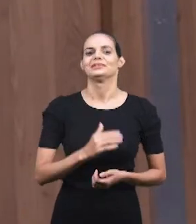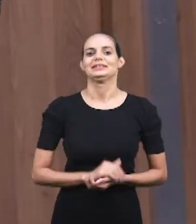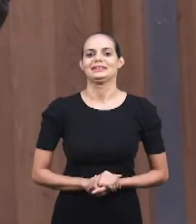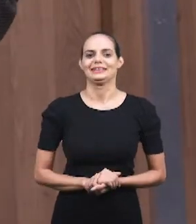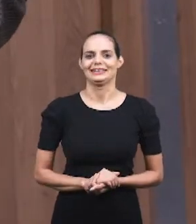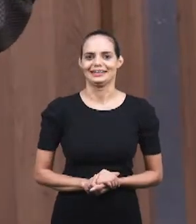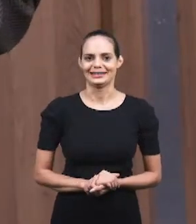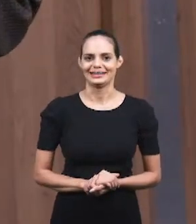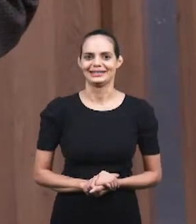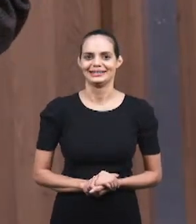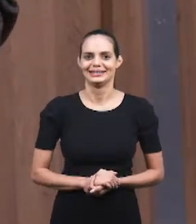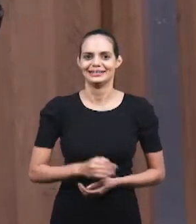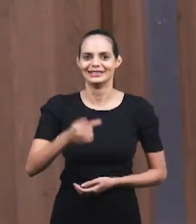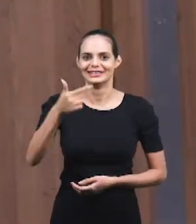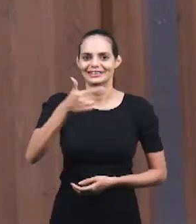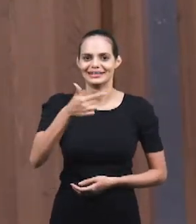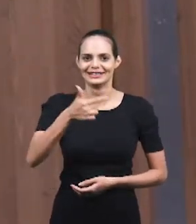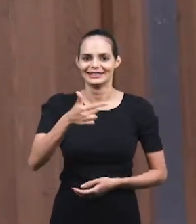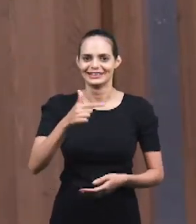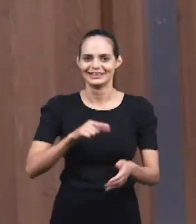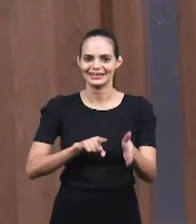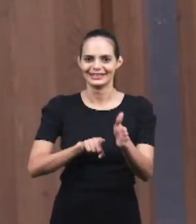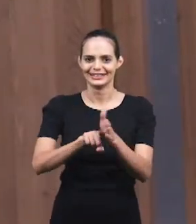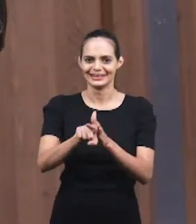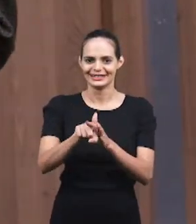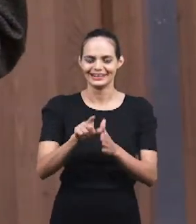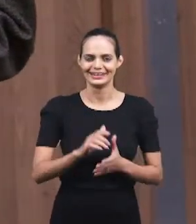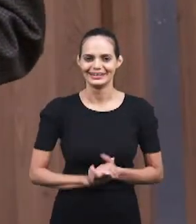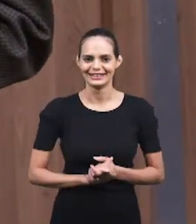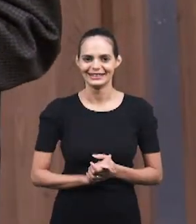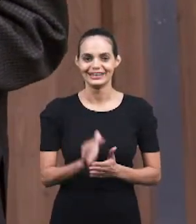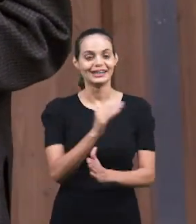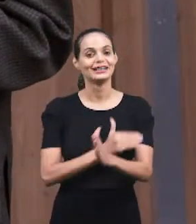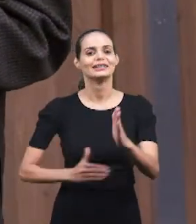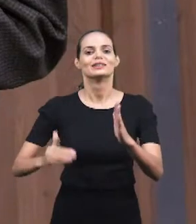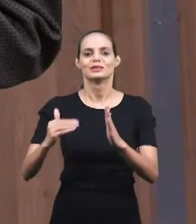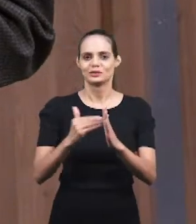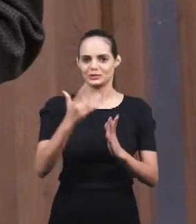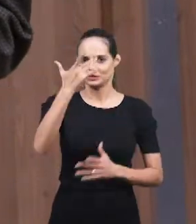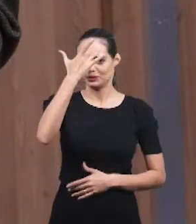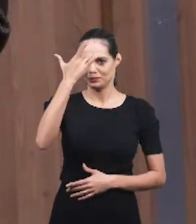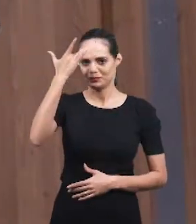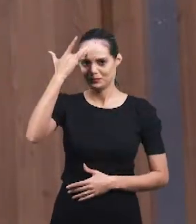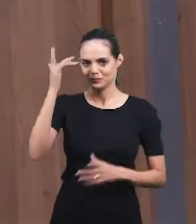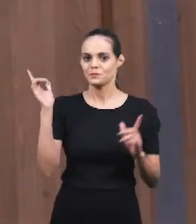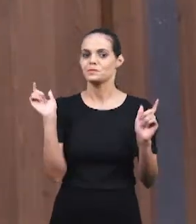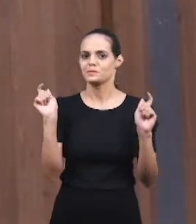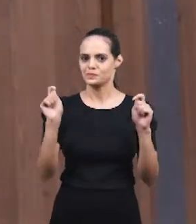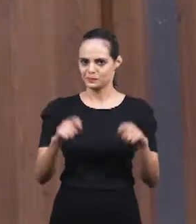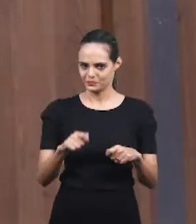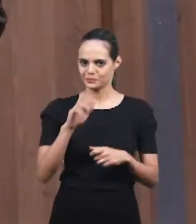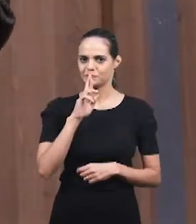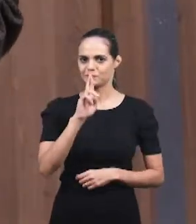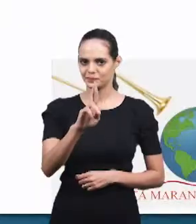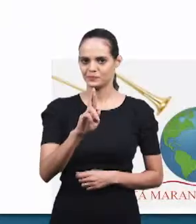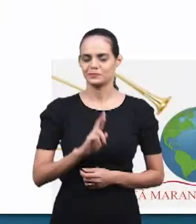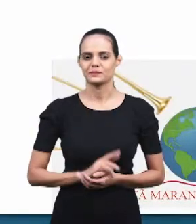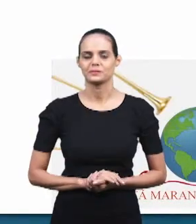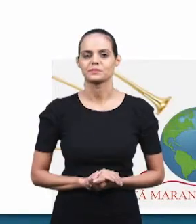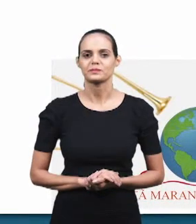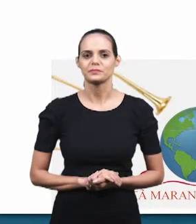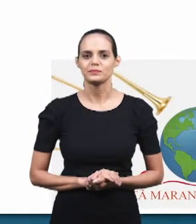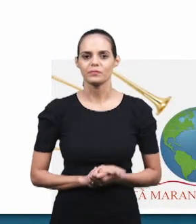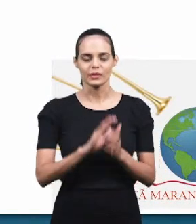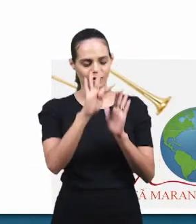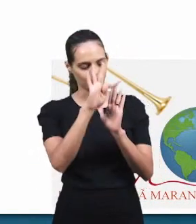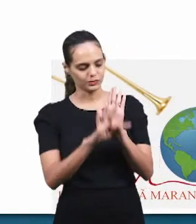nossa segunda pergunta. E a nossa segunda pergunta, também destinada a todos, ela diz a mesma coisa aqui. Examinando o texto